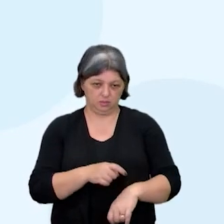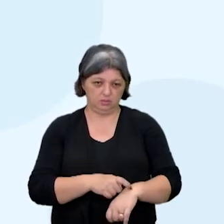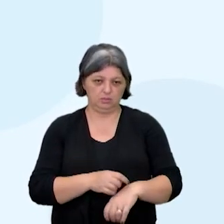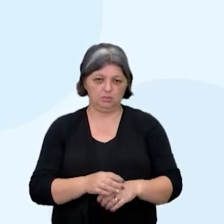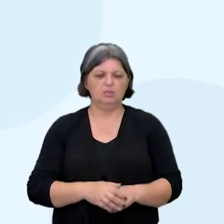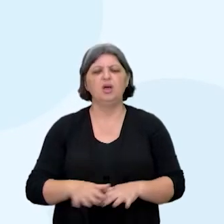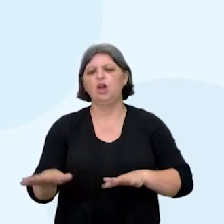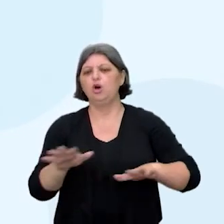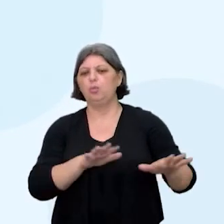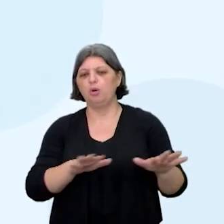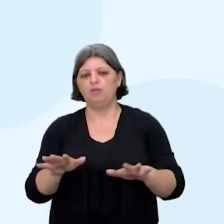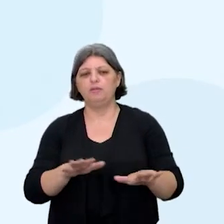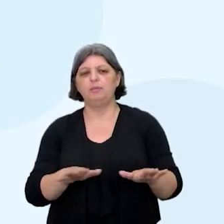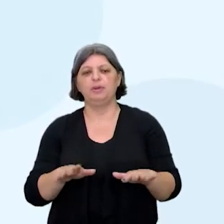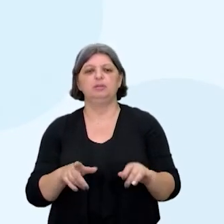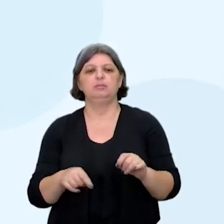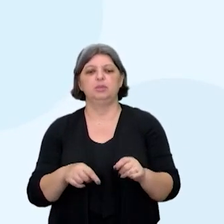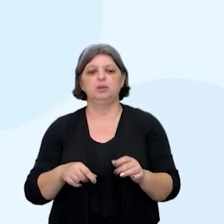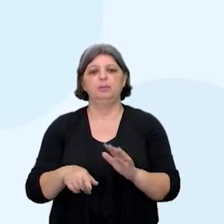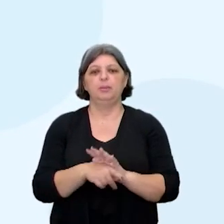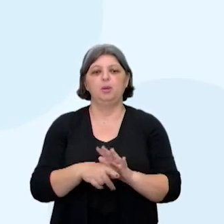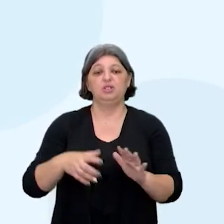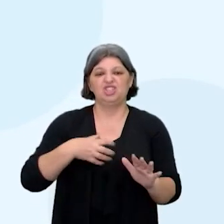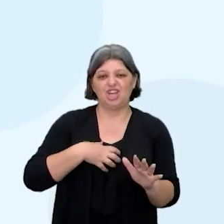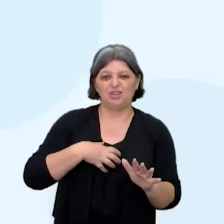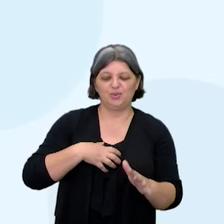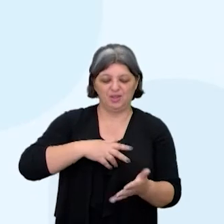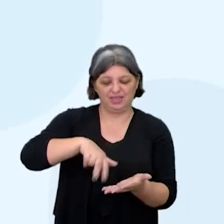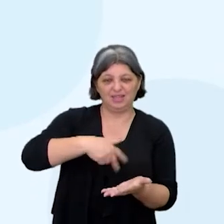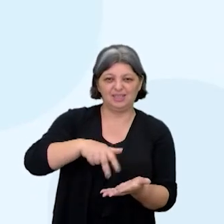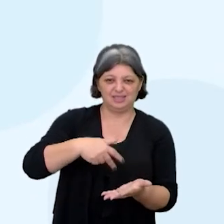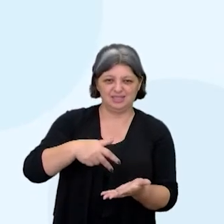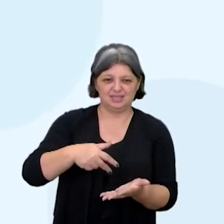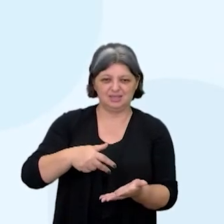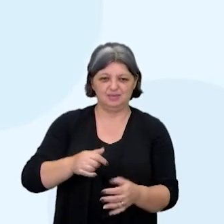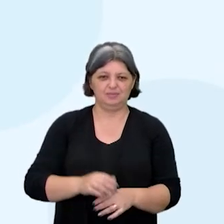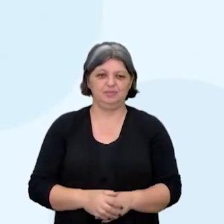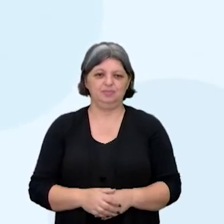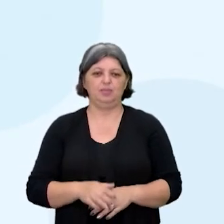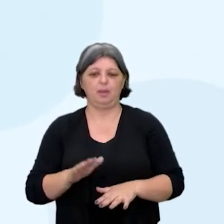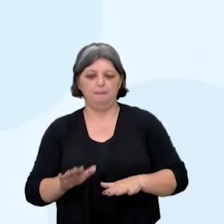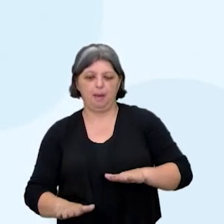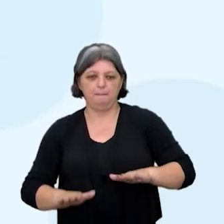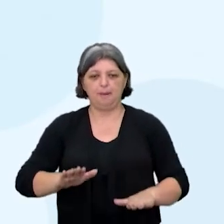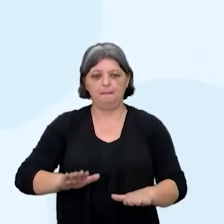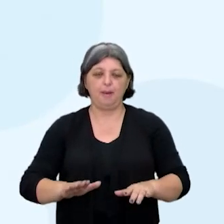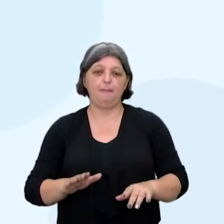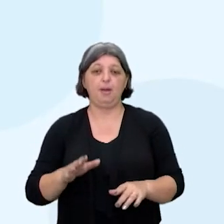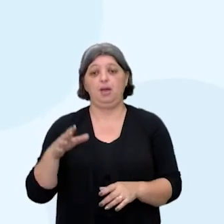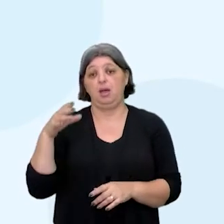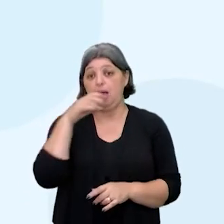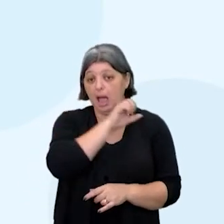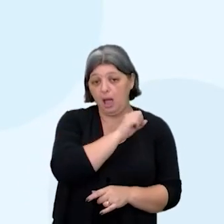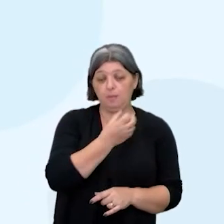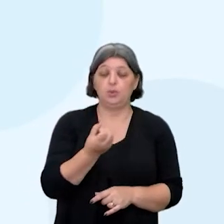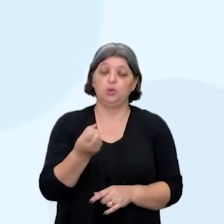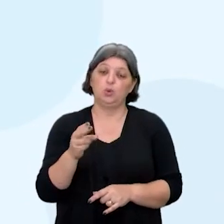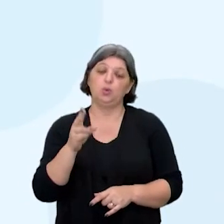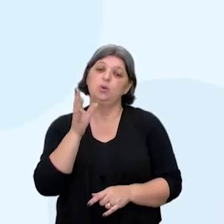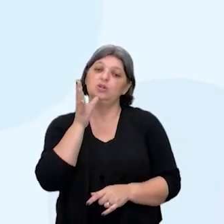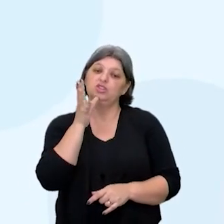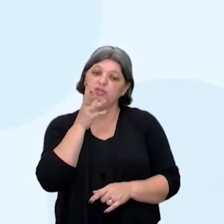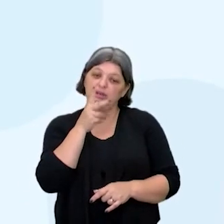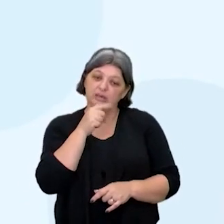aos movimentos que formam o compasso da dança. Os tempos da dança podem ser rápidos, lentos e moderados.